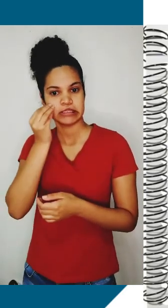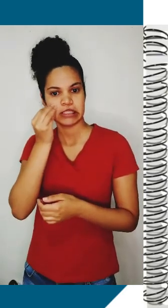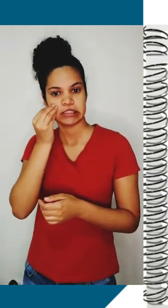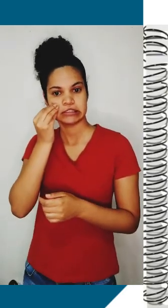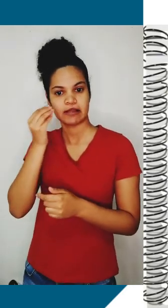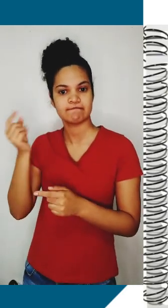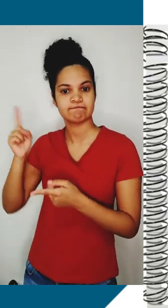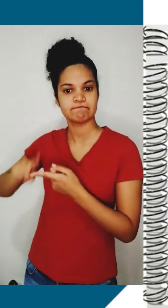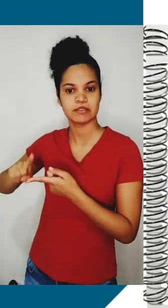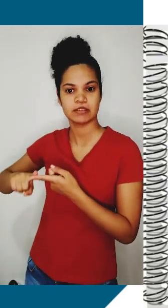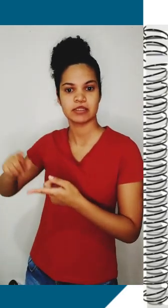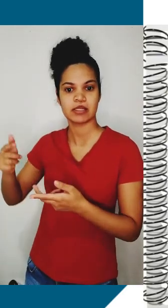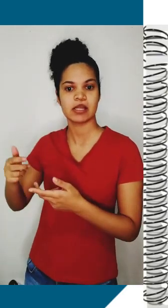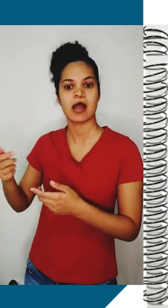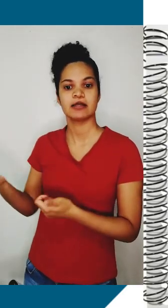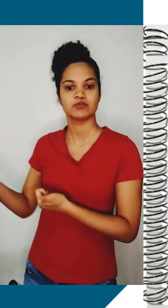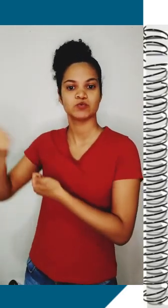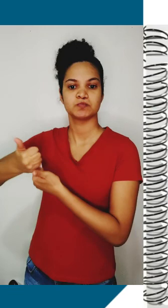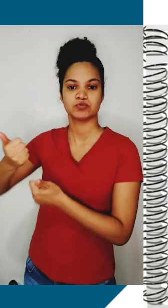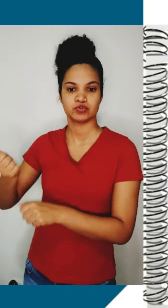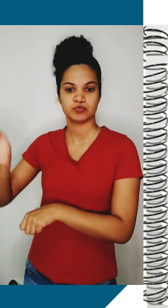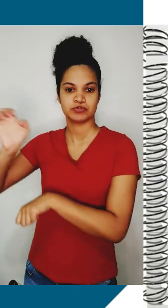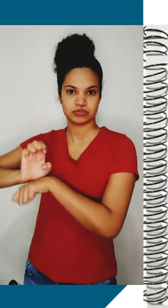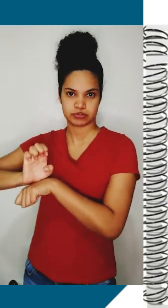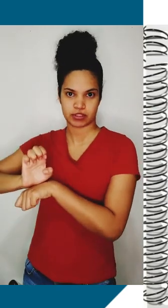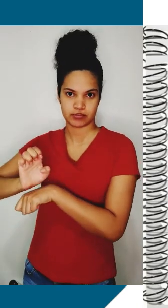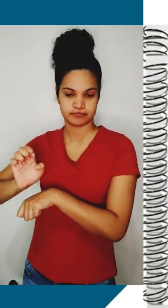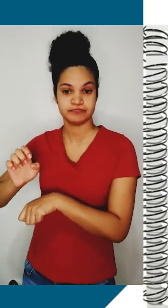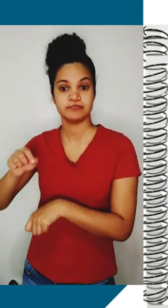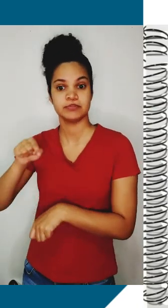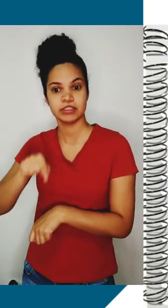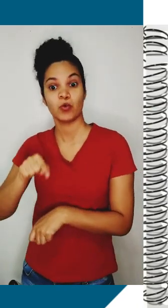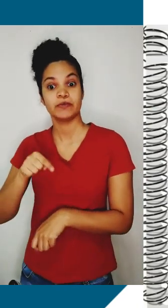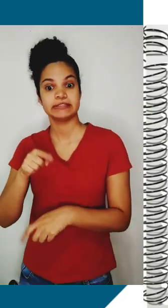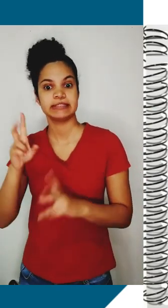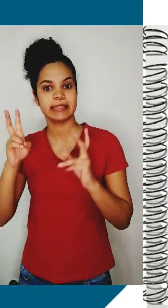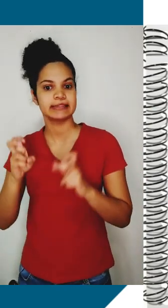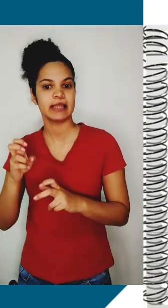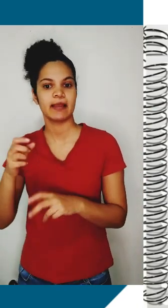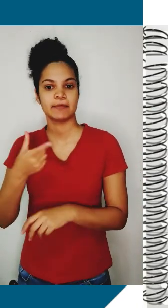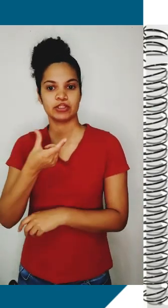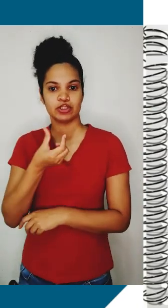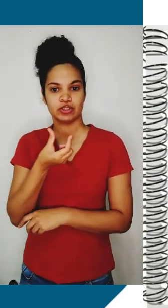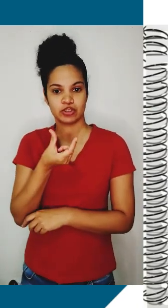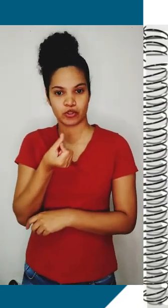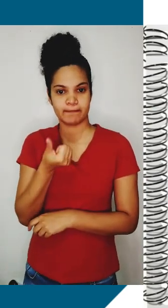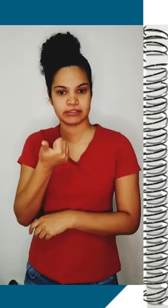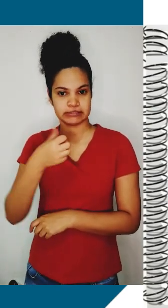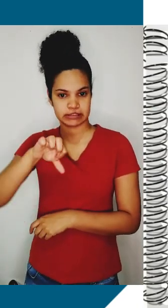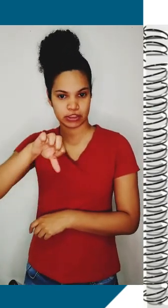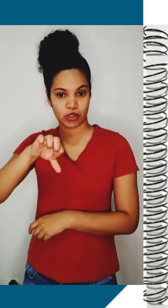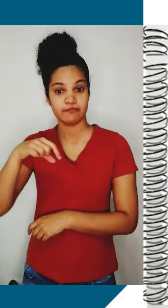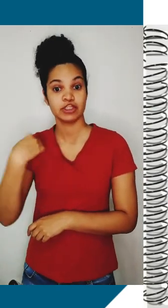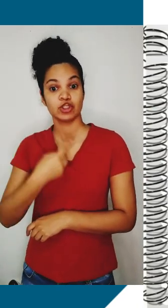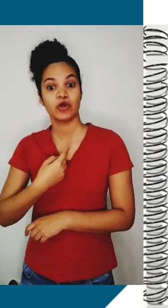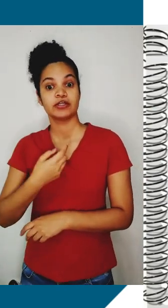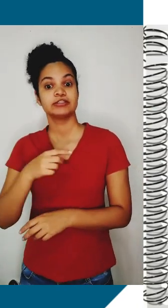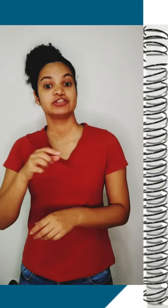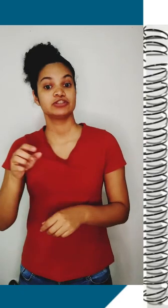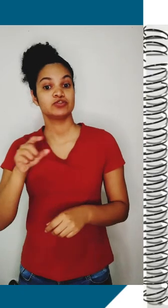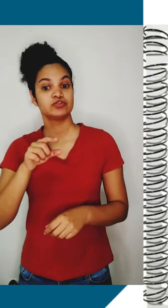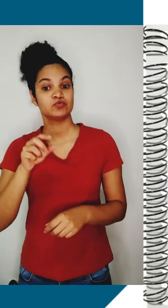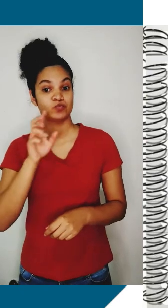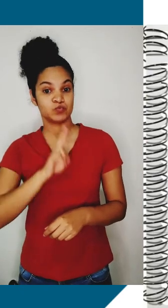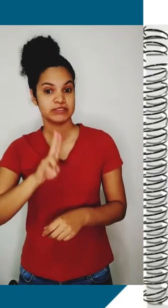ao livro, que foi a base do tema da UERJ de 2019, é a estratégia que a gente chama de